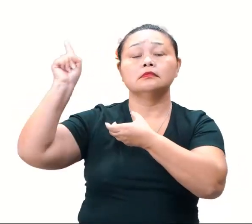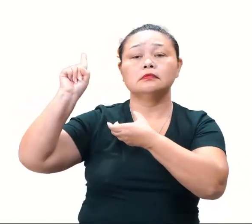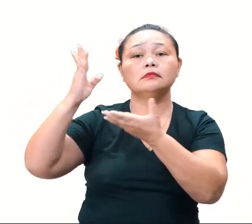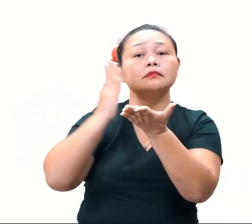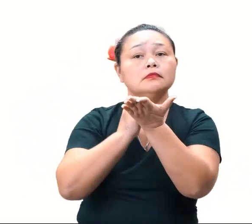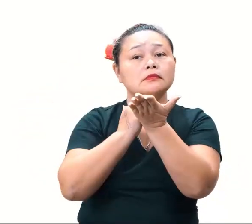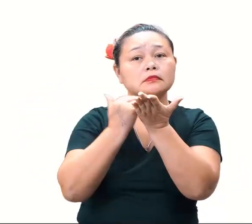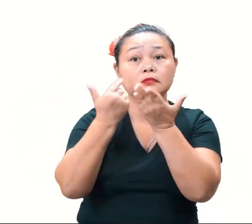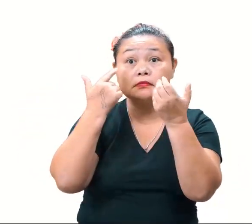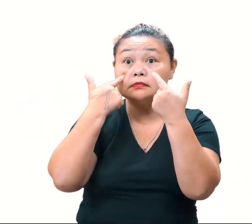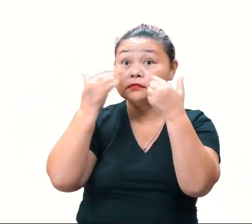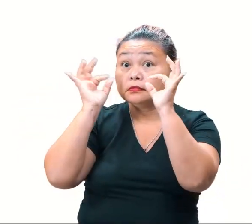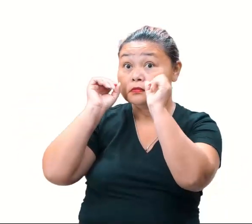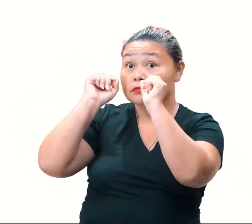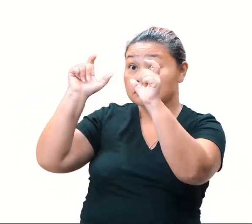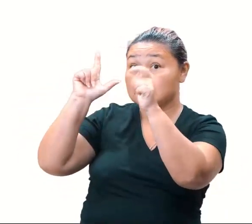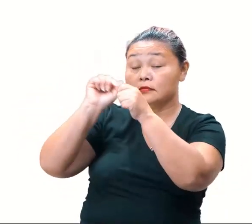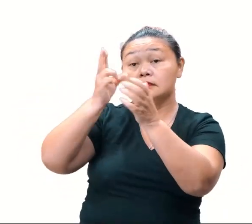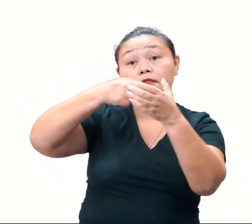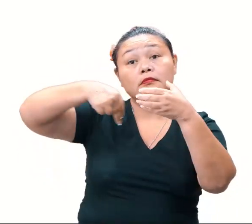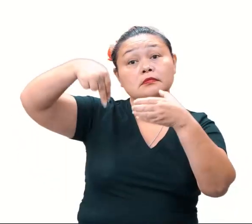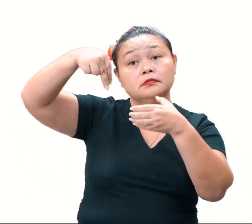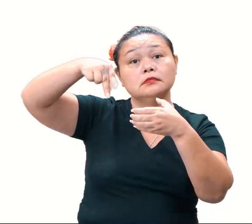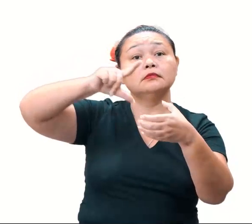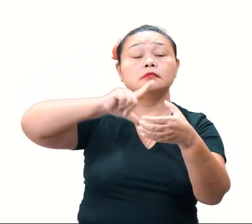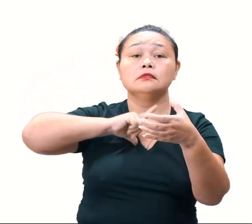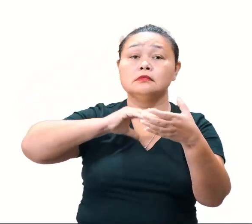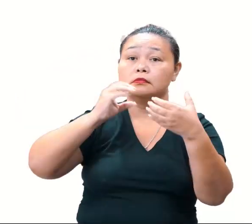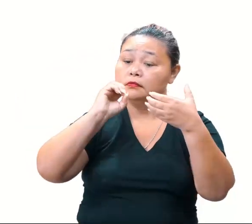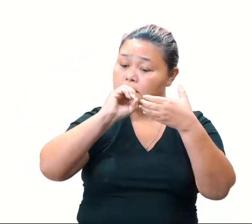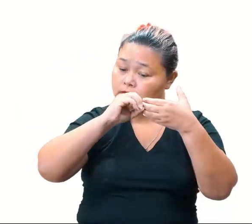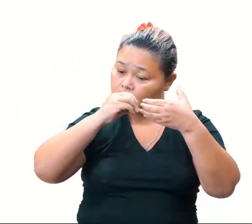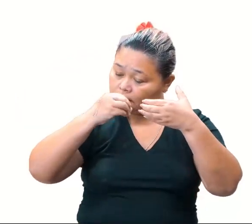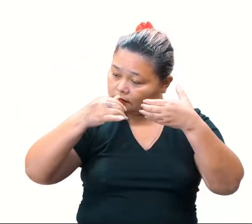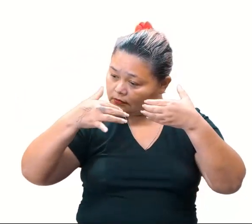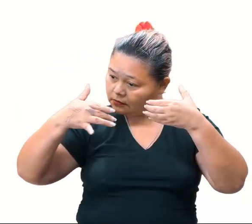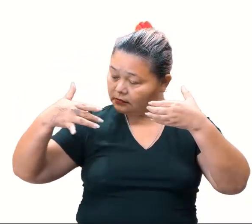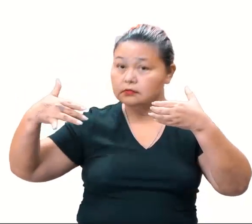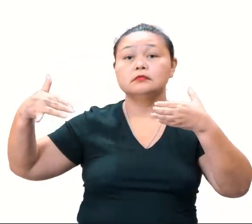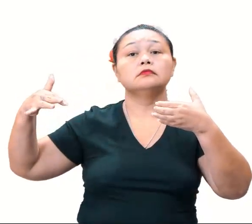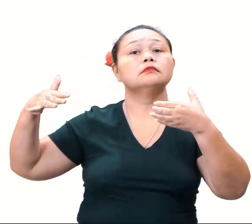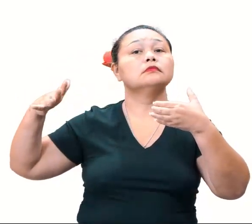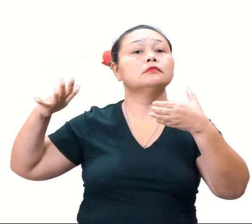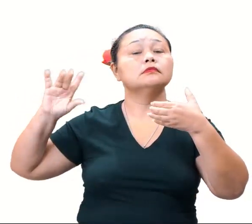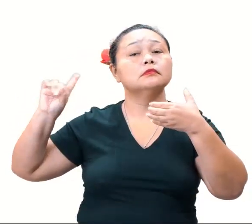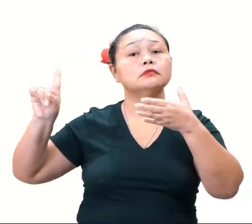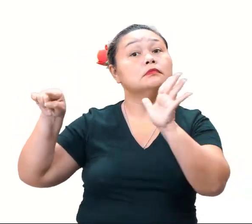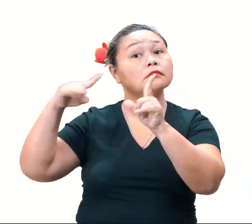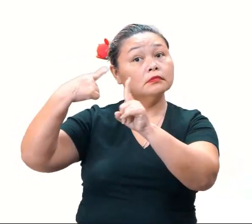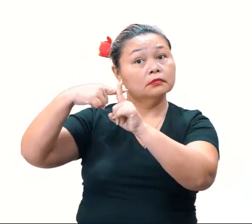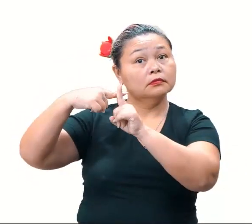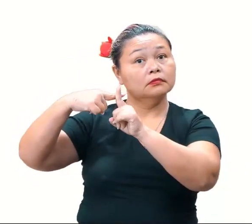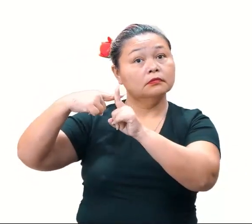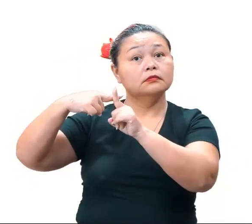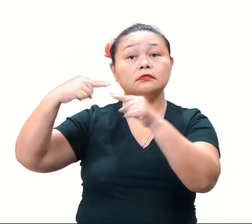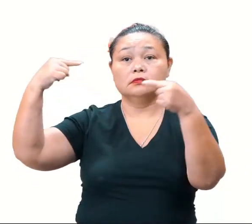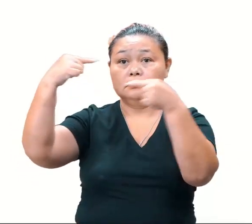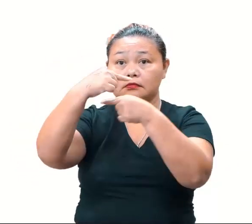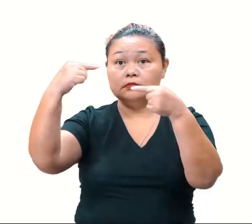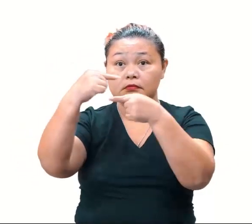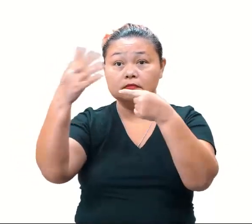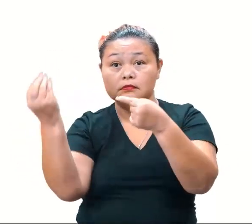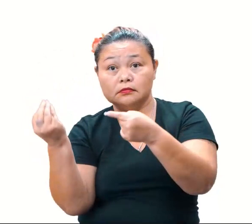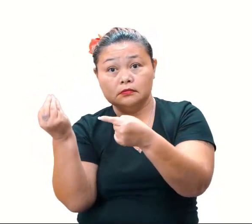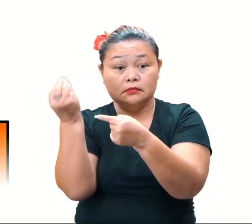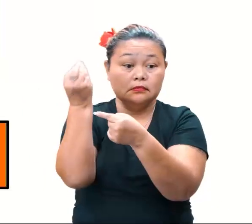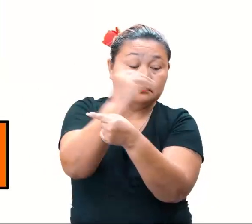prestar atenção, os naturais são aqueles do 0 ao infinito e além positivo. Isso, os inteiros têm um acréscimo antes